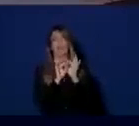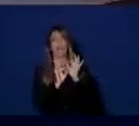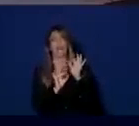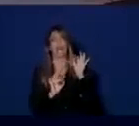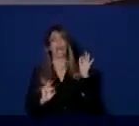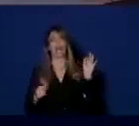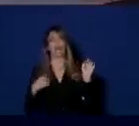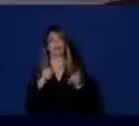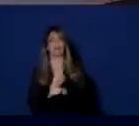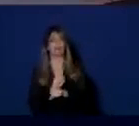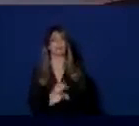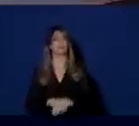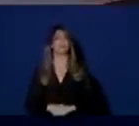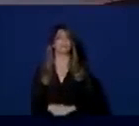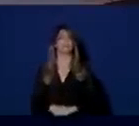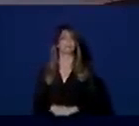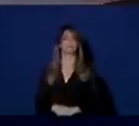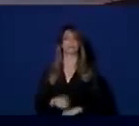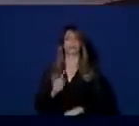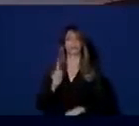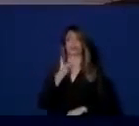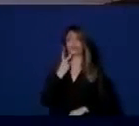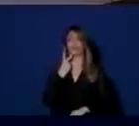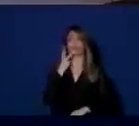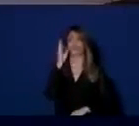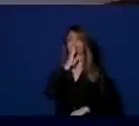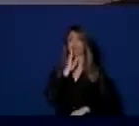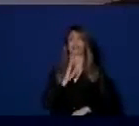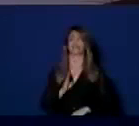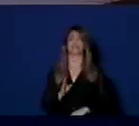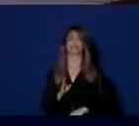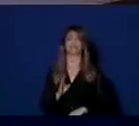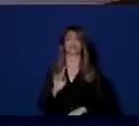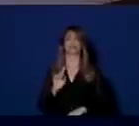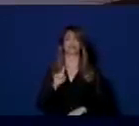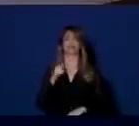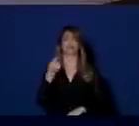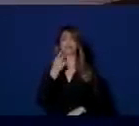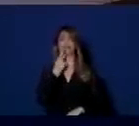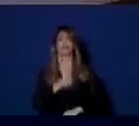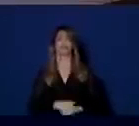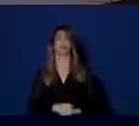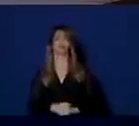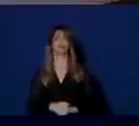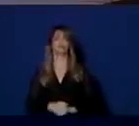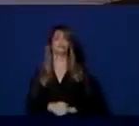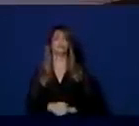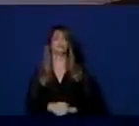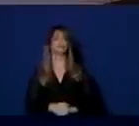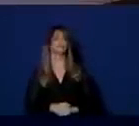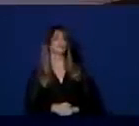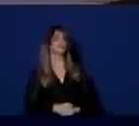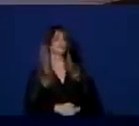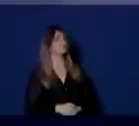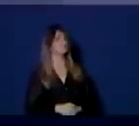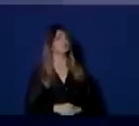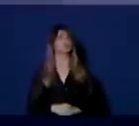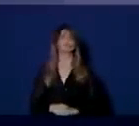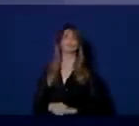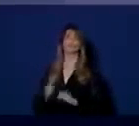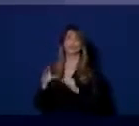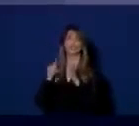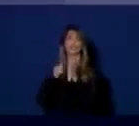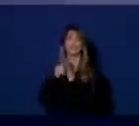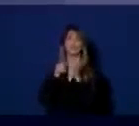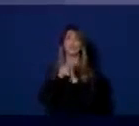Mas, Luiz, vou não falar do Brasil, porque senão... Vamos segurar o Brasil. Deixa para depois. Tá bom. Mas eu vou repicar uma pergunta